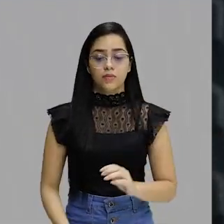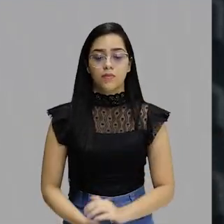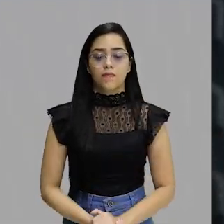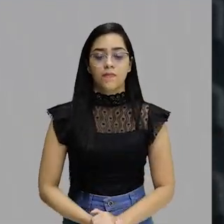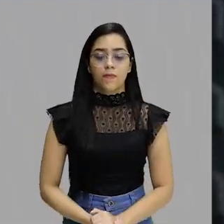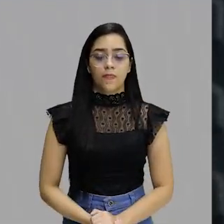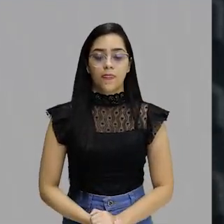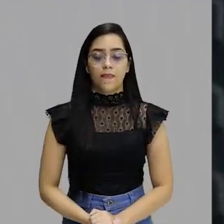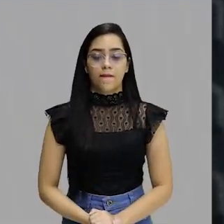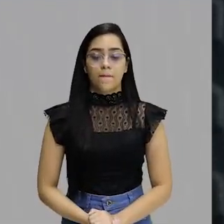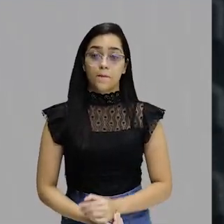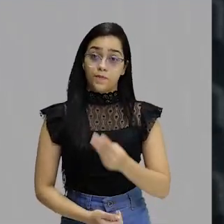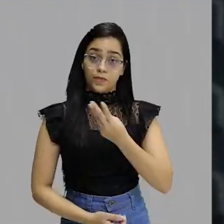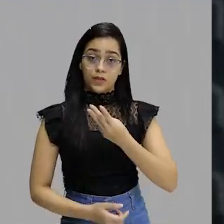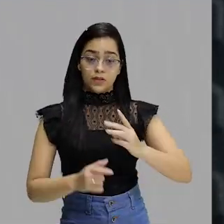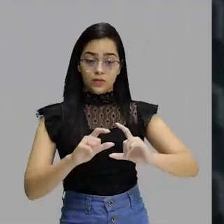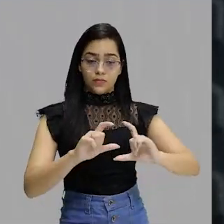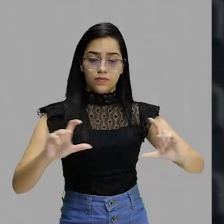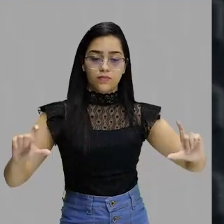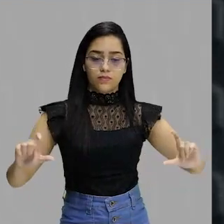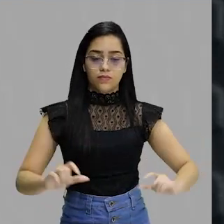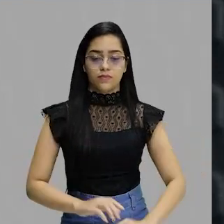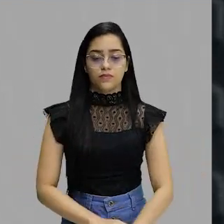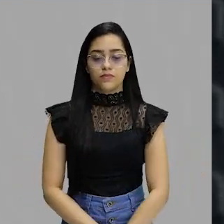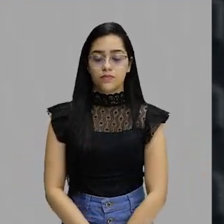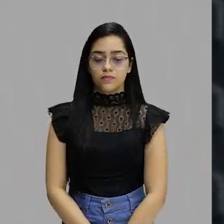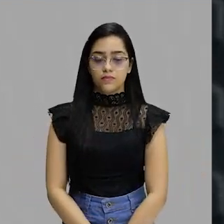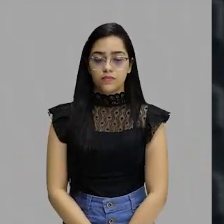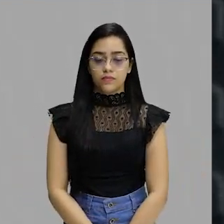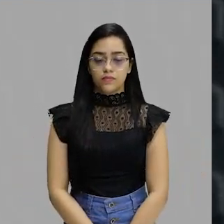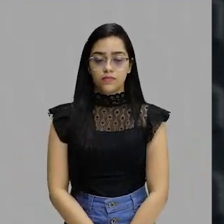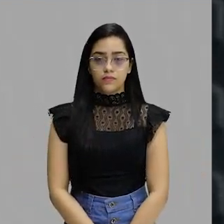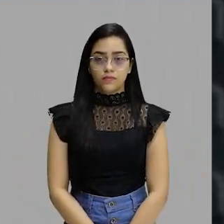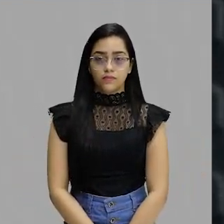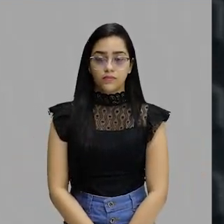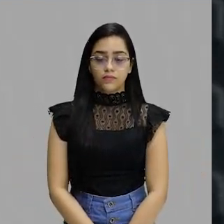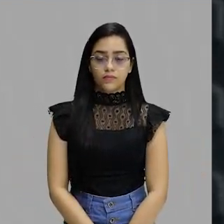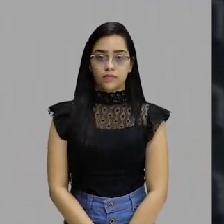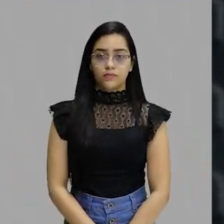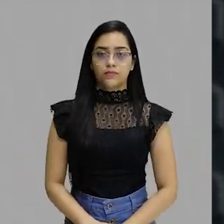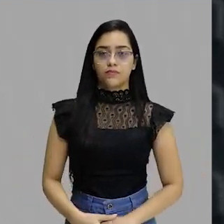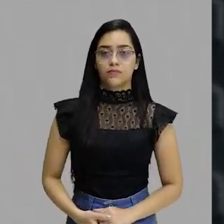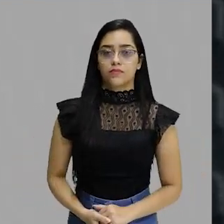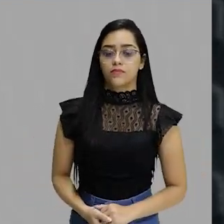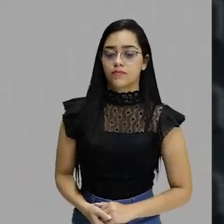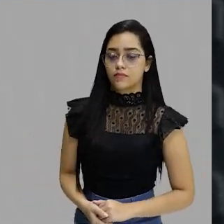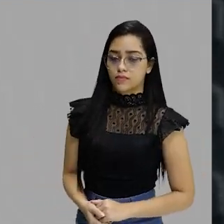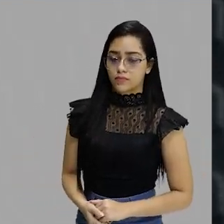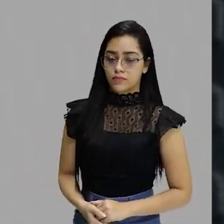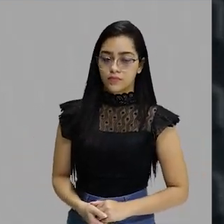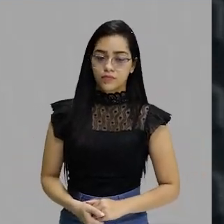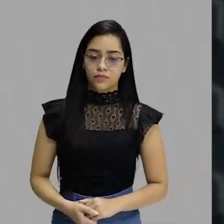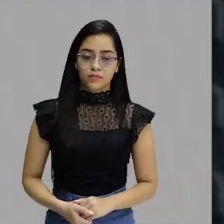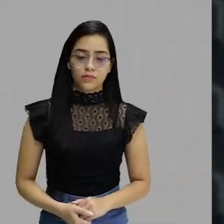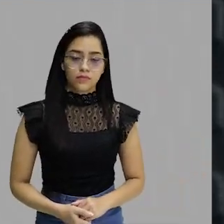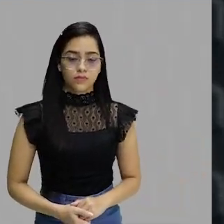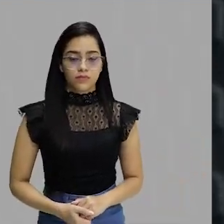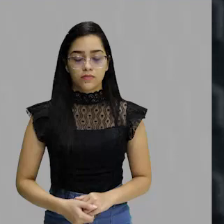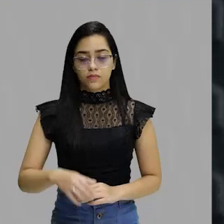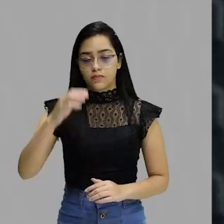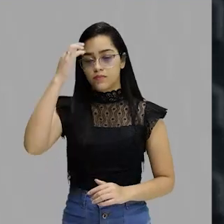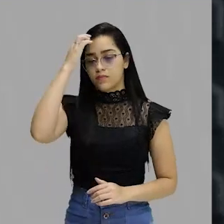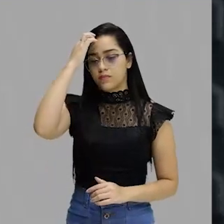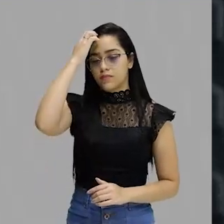assim: entre alguns insetos da mesma espécie, os animais mais fracos ou doentes são devorados